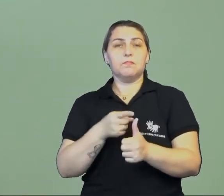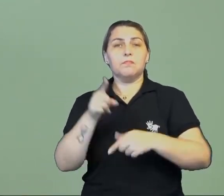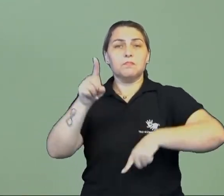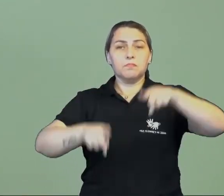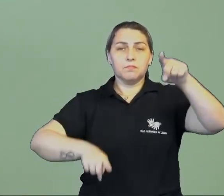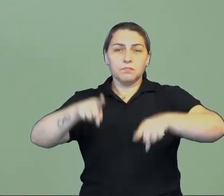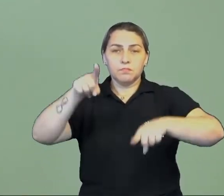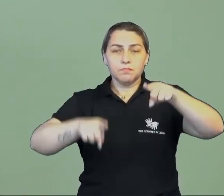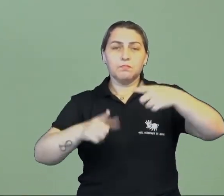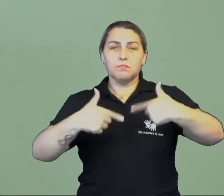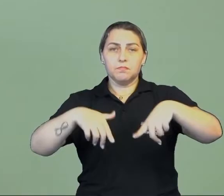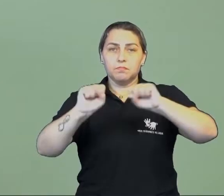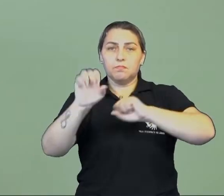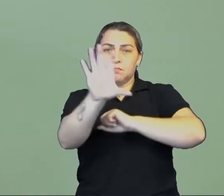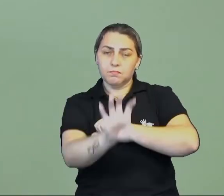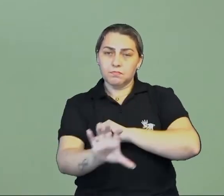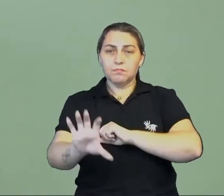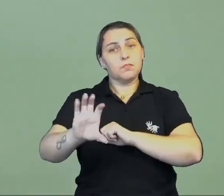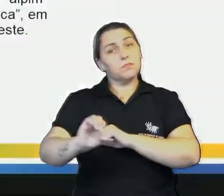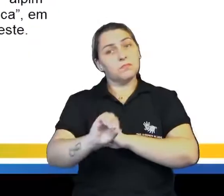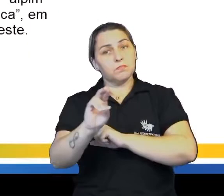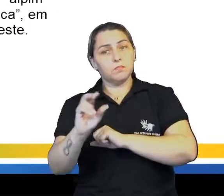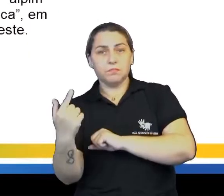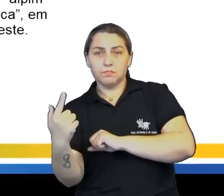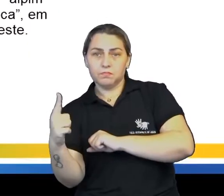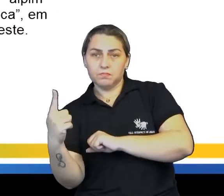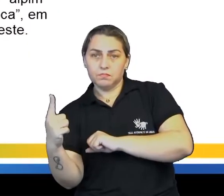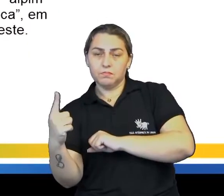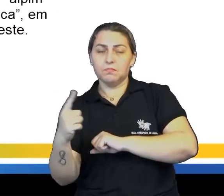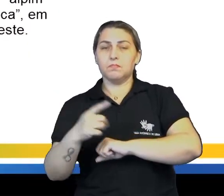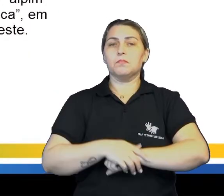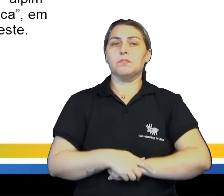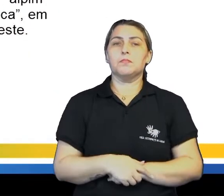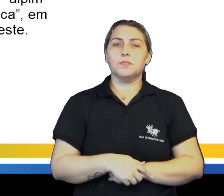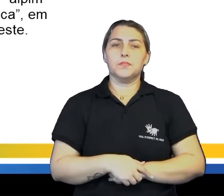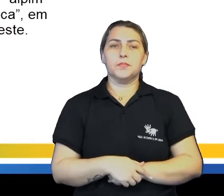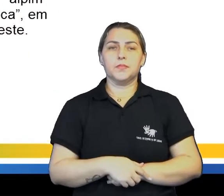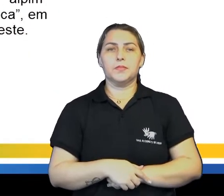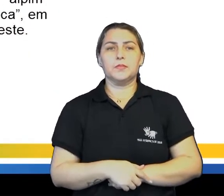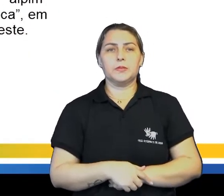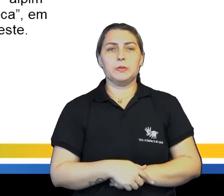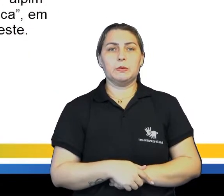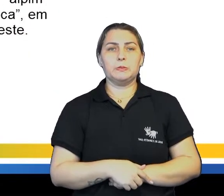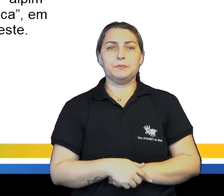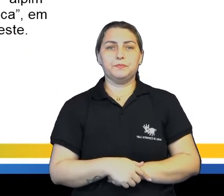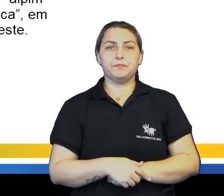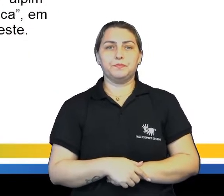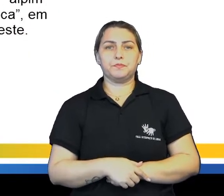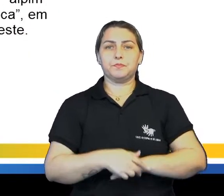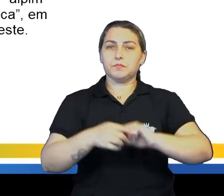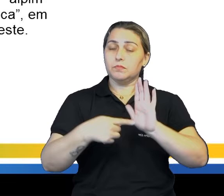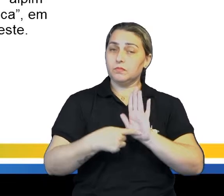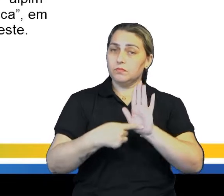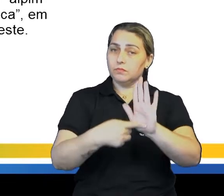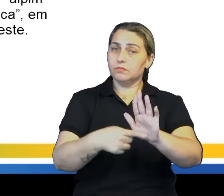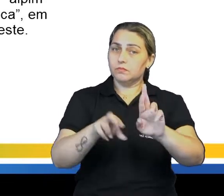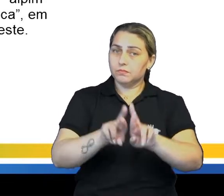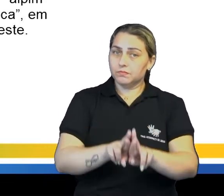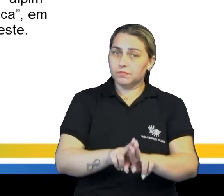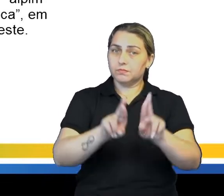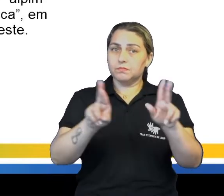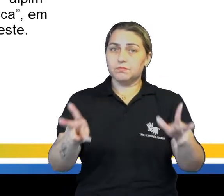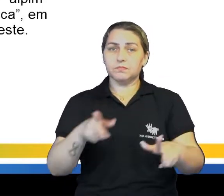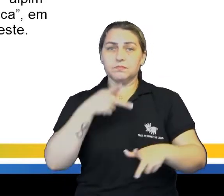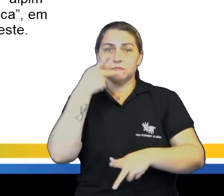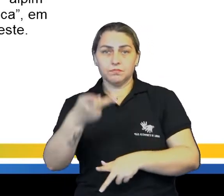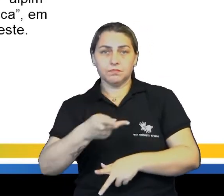variação linguística, que é a variação regional, ou também chamada de variação geográfica. Essa variação são